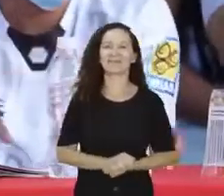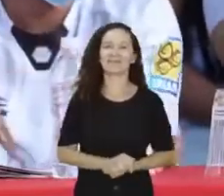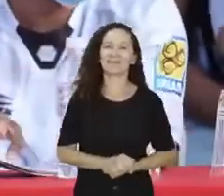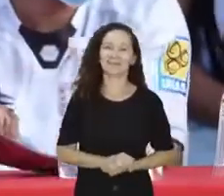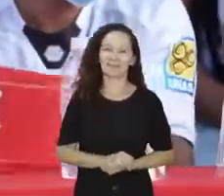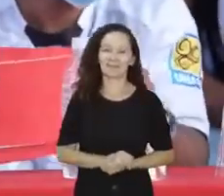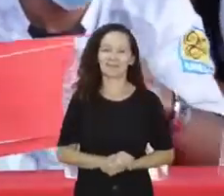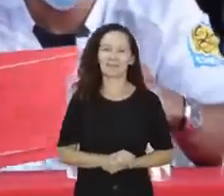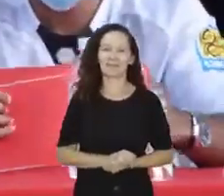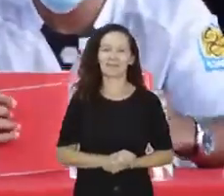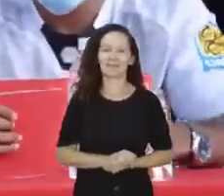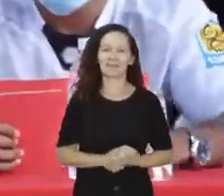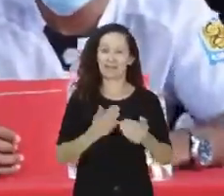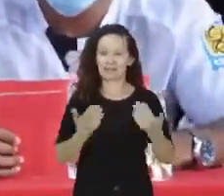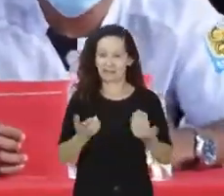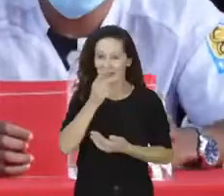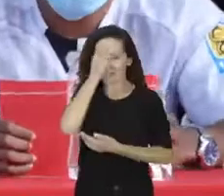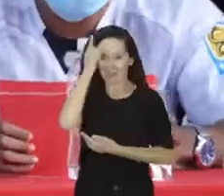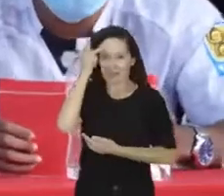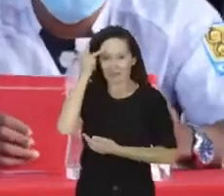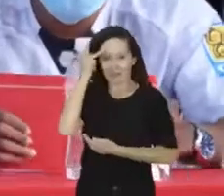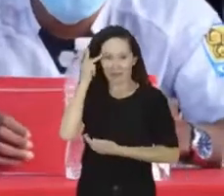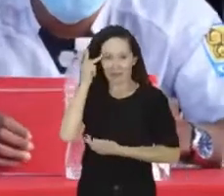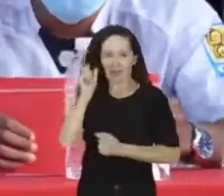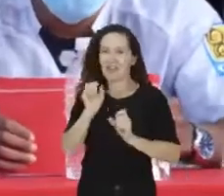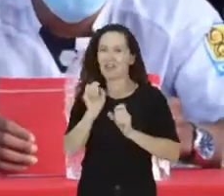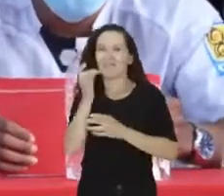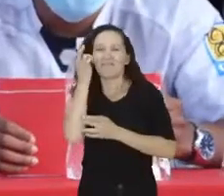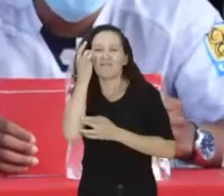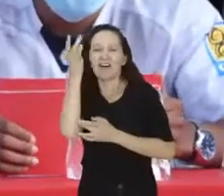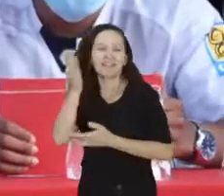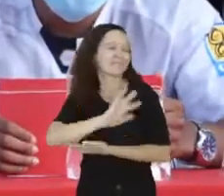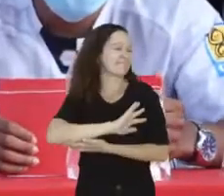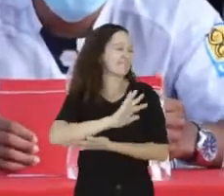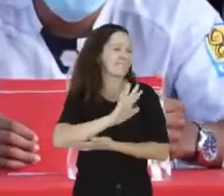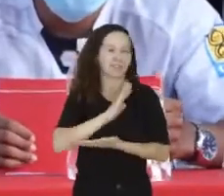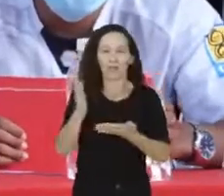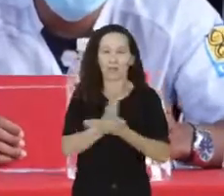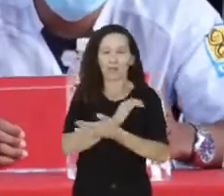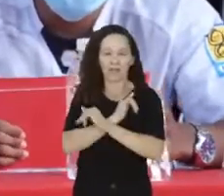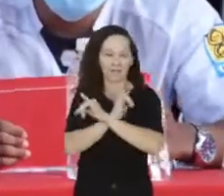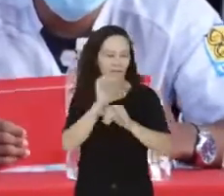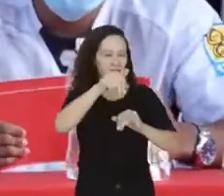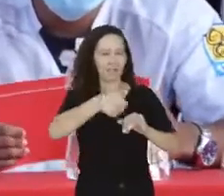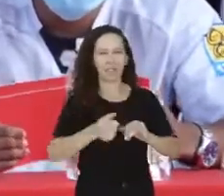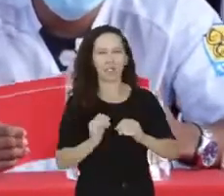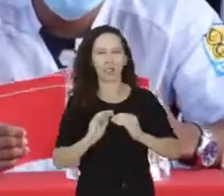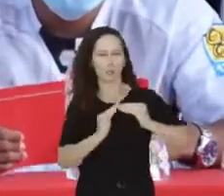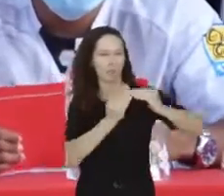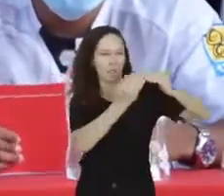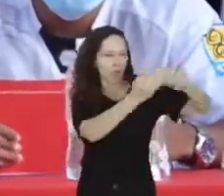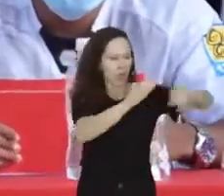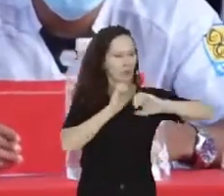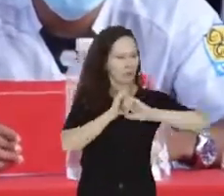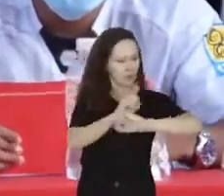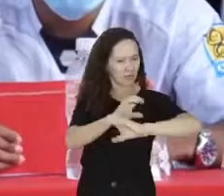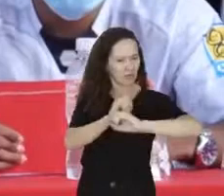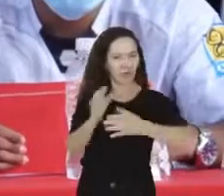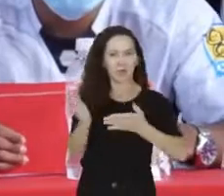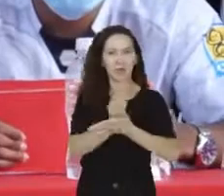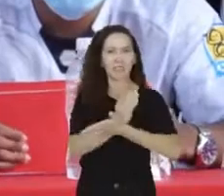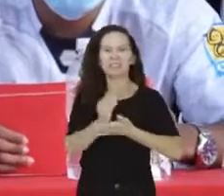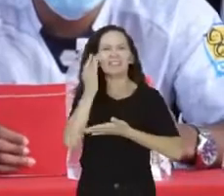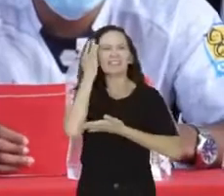Gente, não foi um caminho fácil. Às vezes a gente fala que aqui é um bairro educador e tem gente que não entende como isso